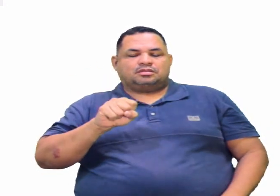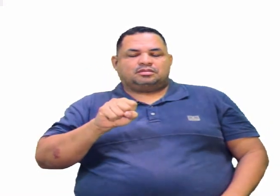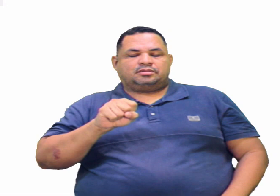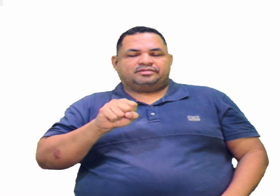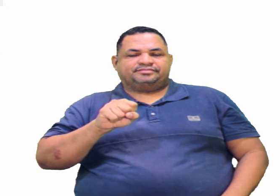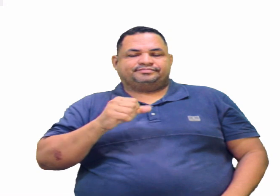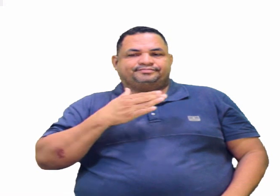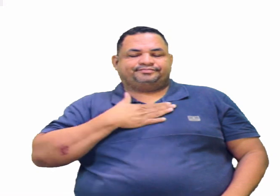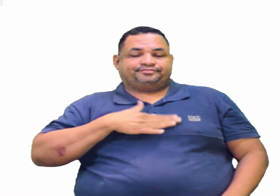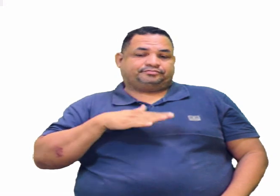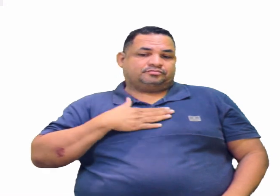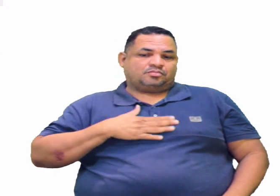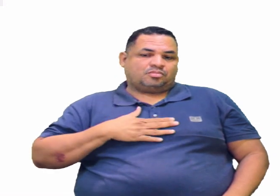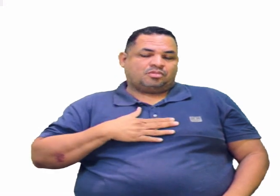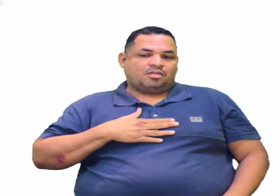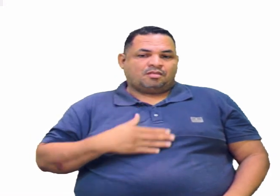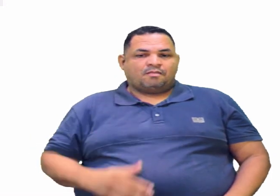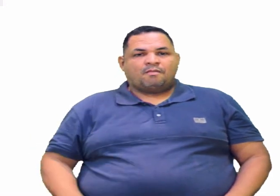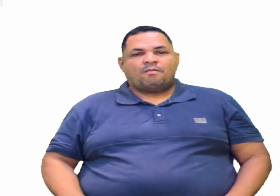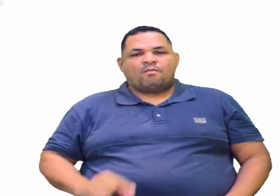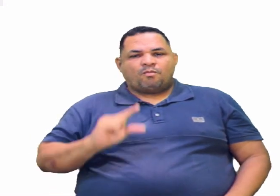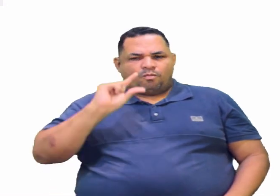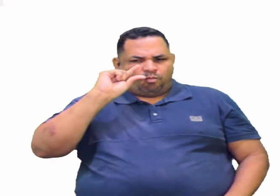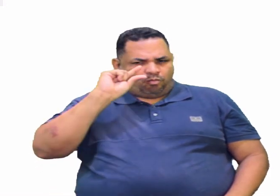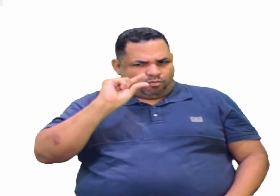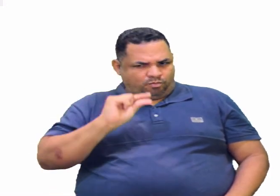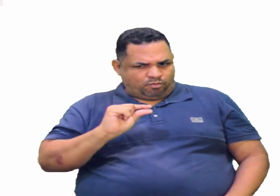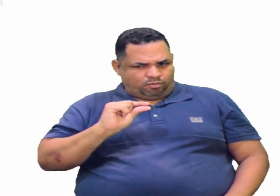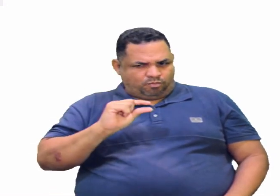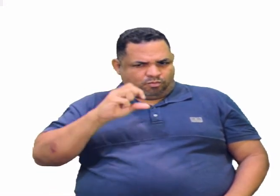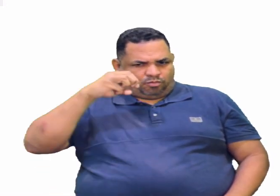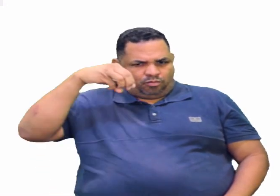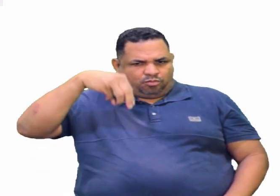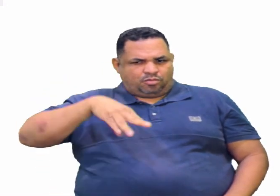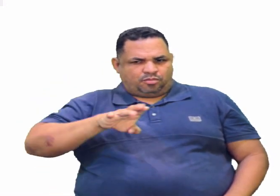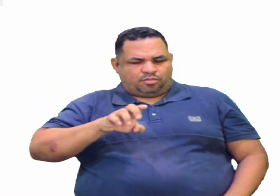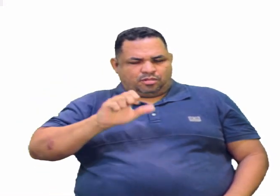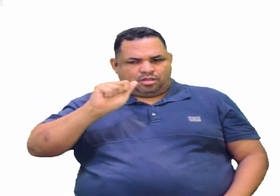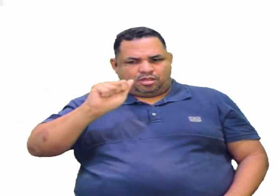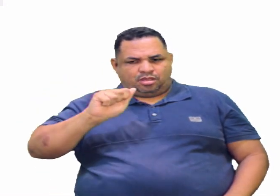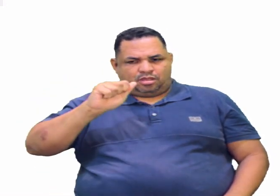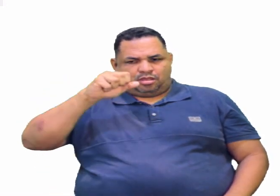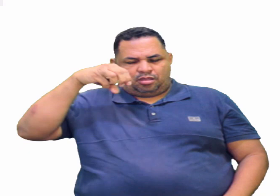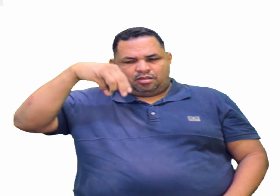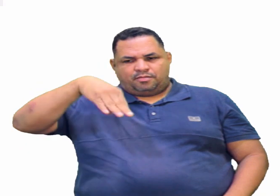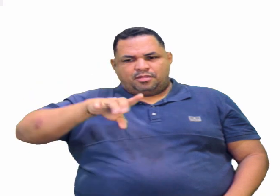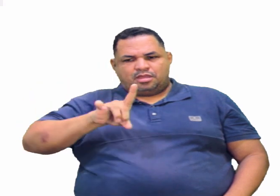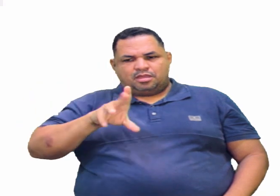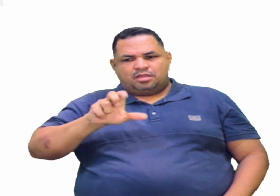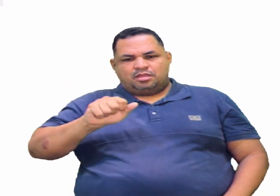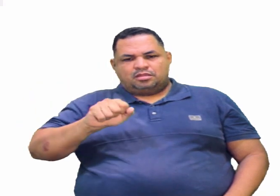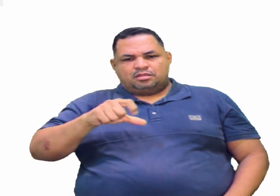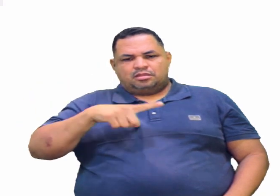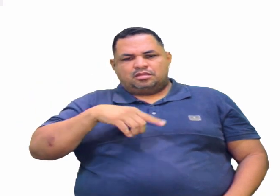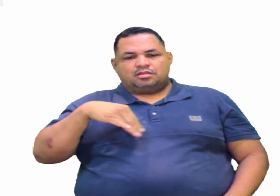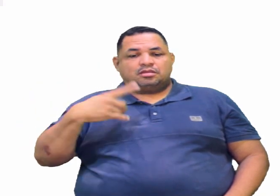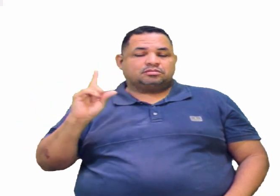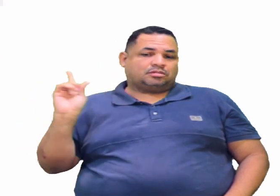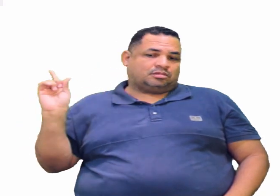amidas. Tranquilo? A menor amida que nós temos para essa função é a